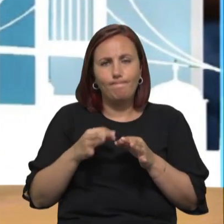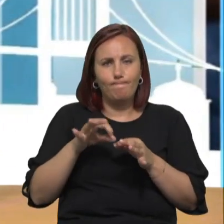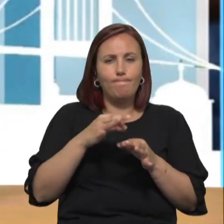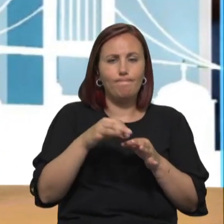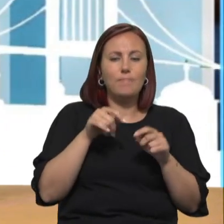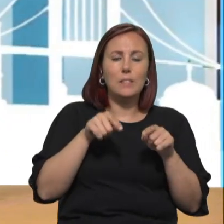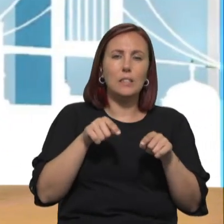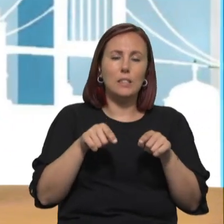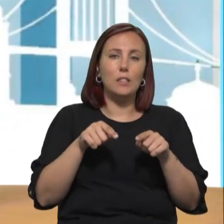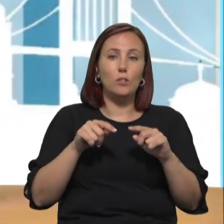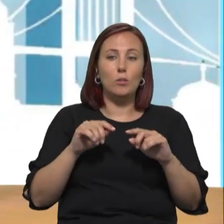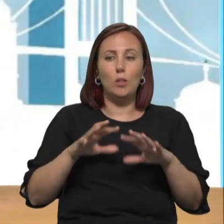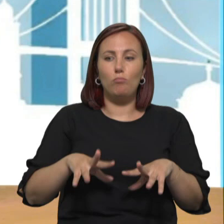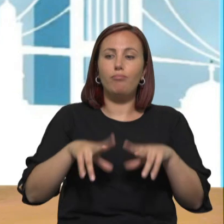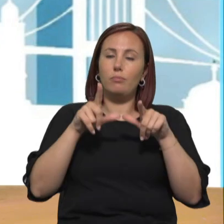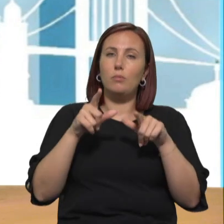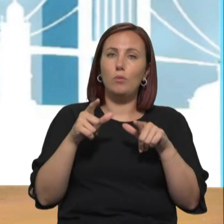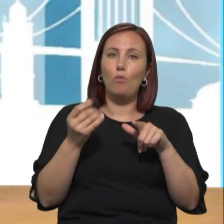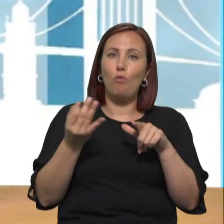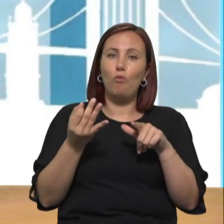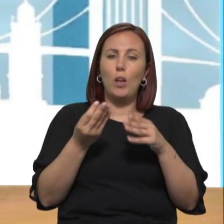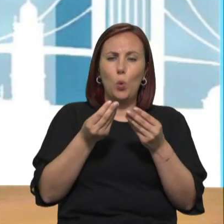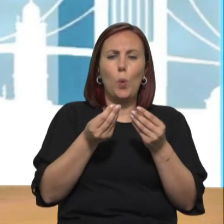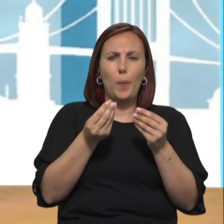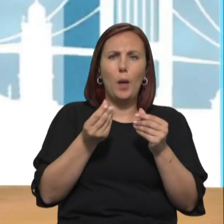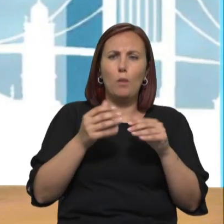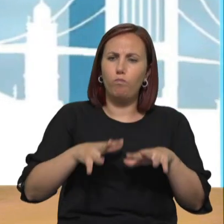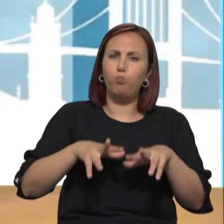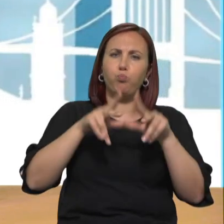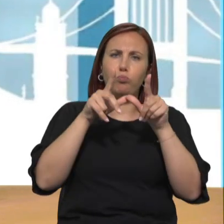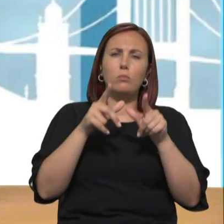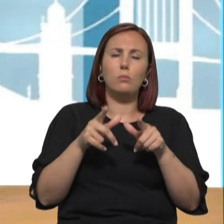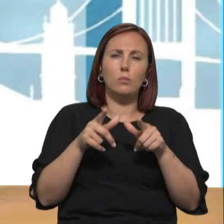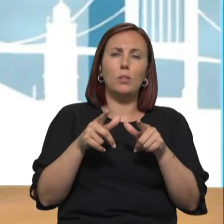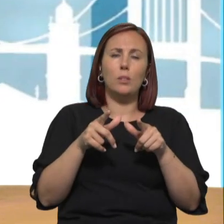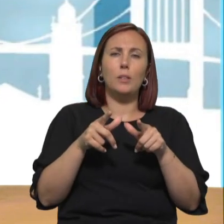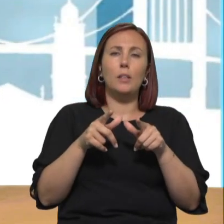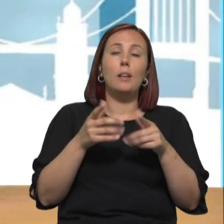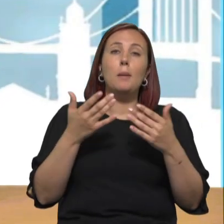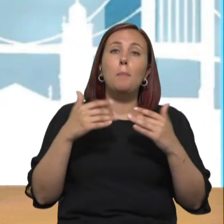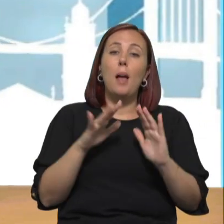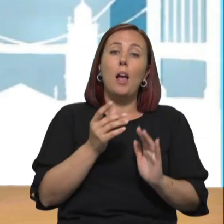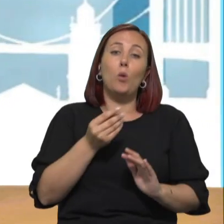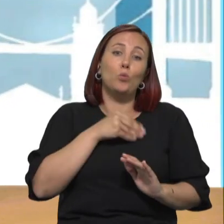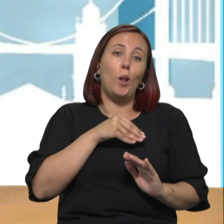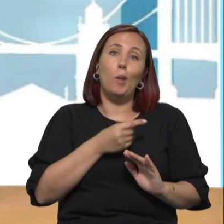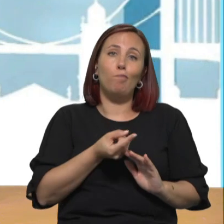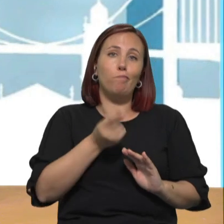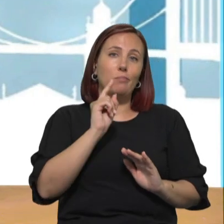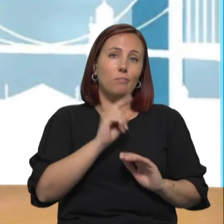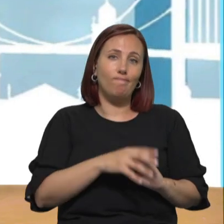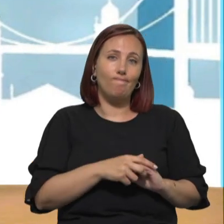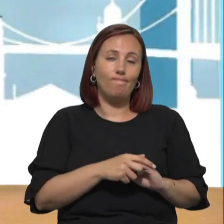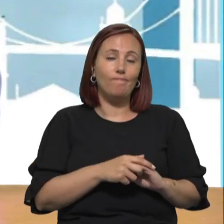um salto significativo, mesmo também em qualidade e em evolução, mas os salários não é?